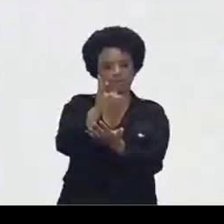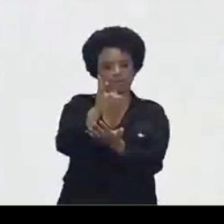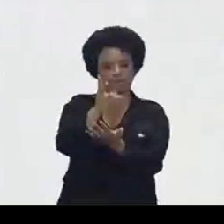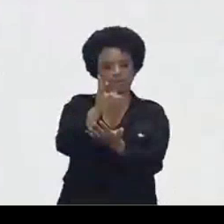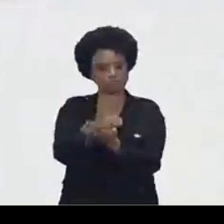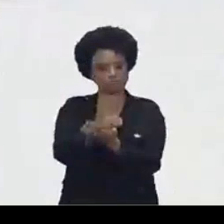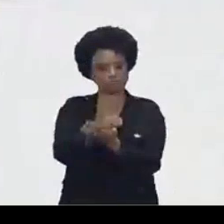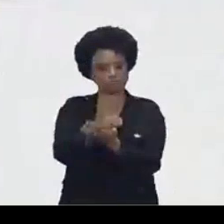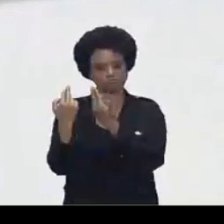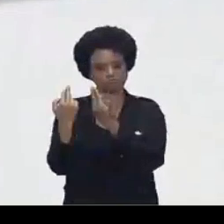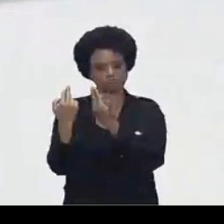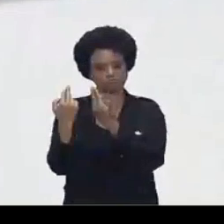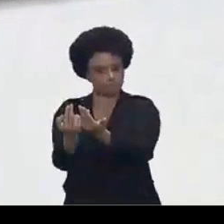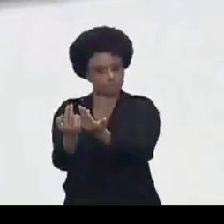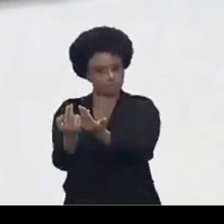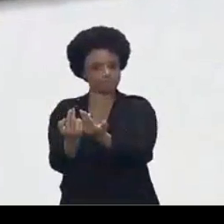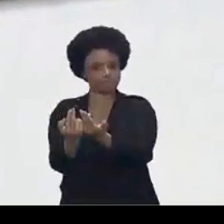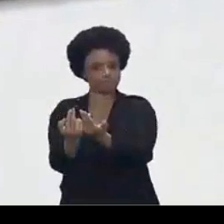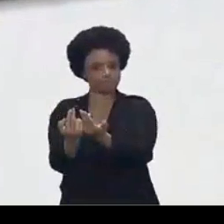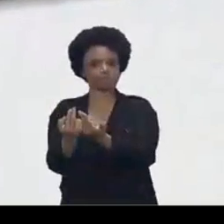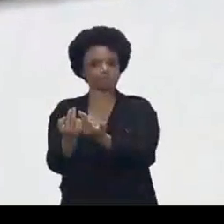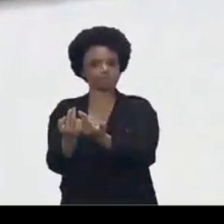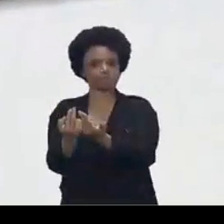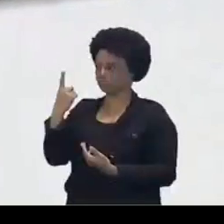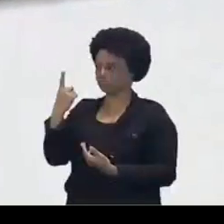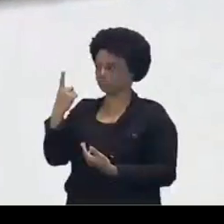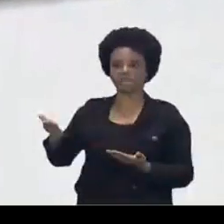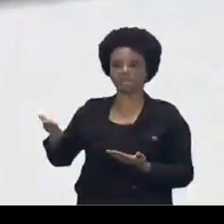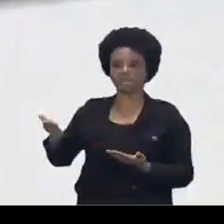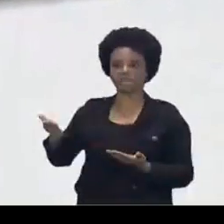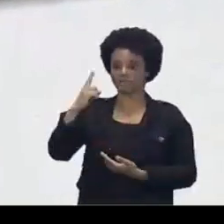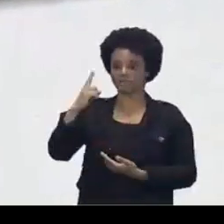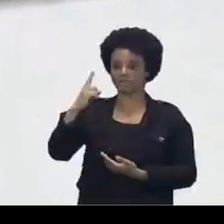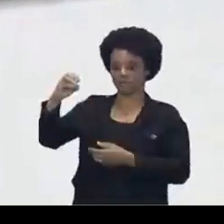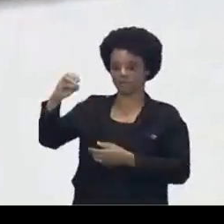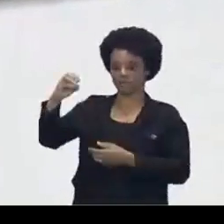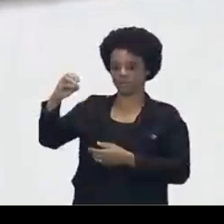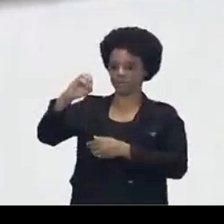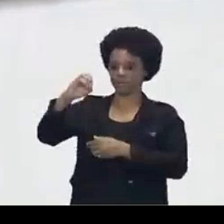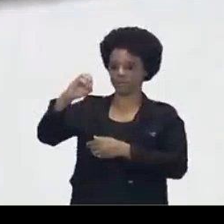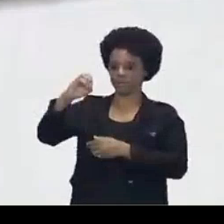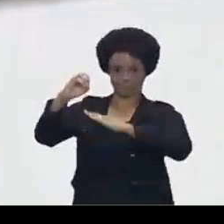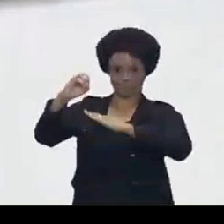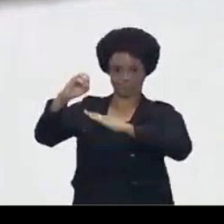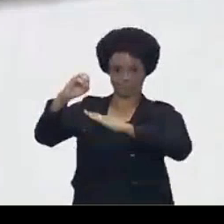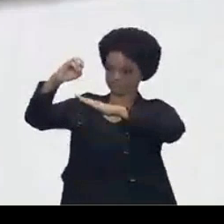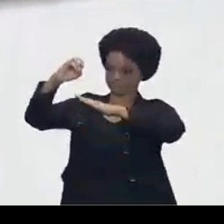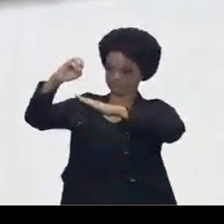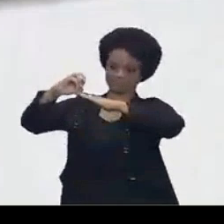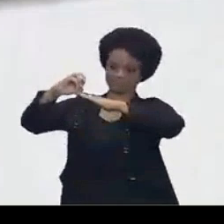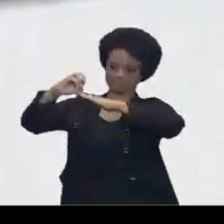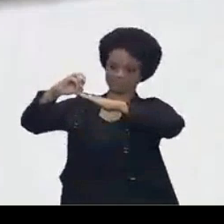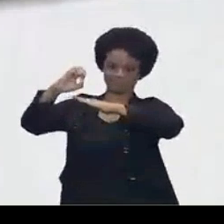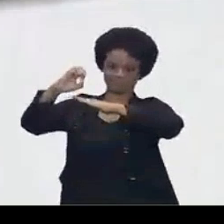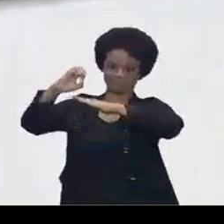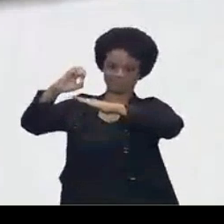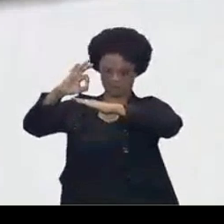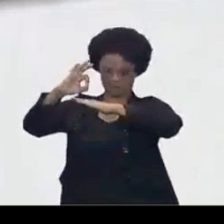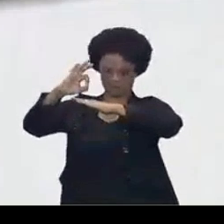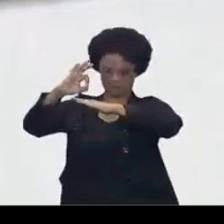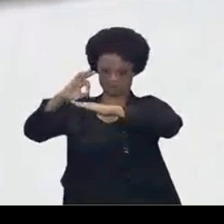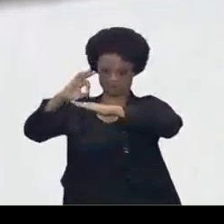a mesma, né? Nós vamos agora segurar lá a esfera, lá sobre a nossa canaleta, e vamos o quê?